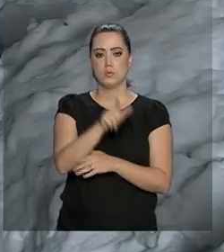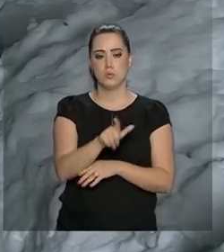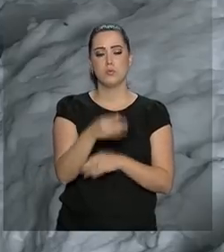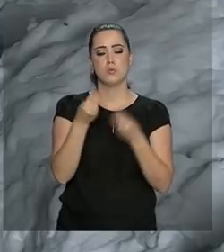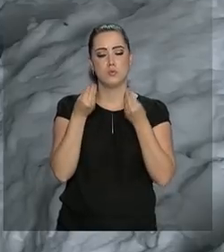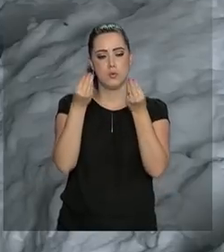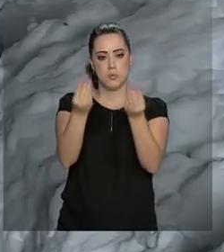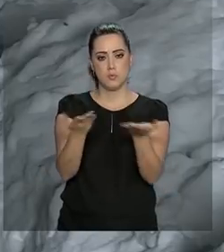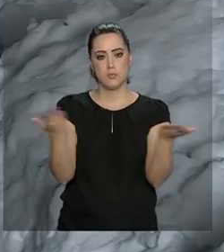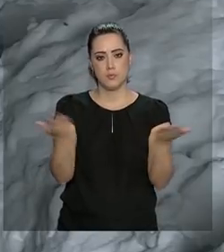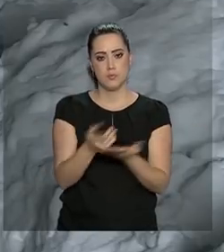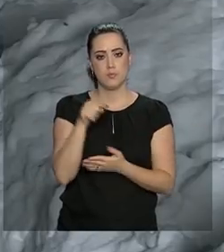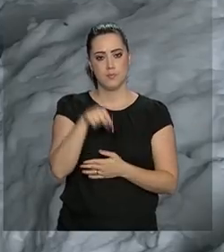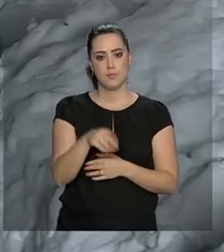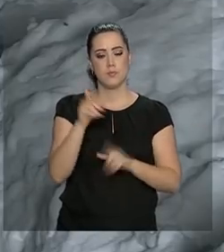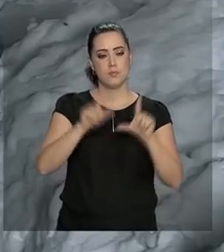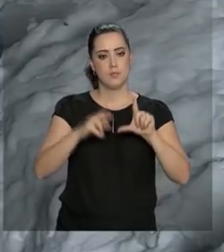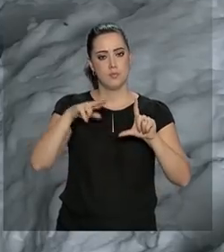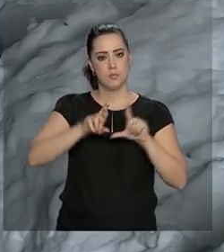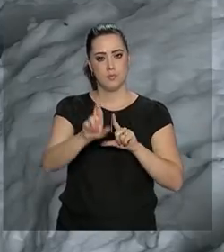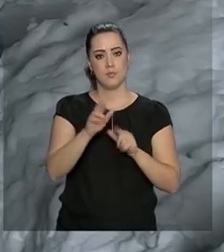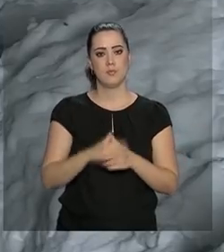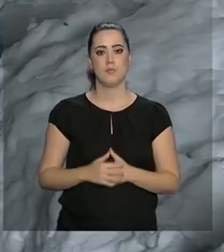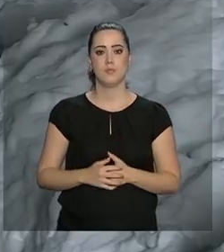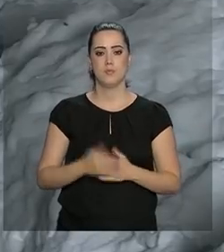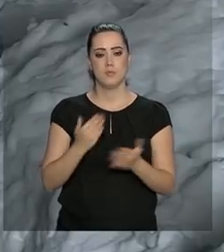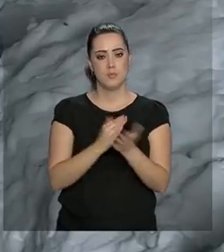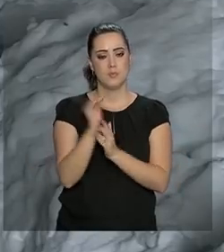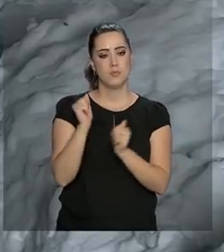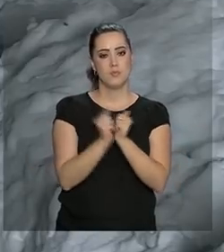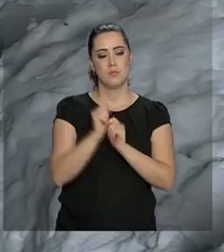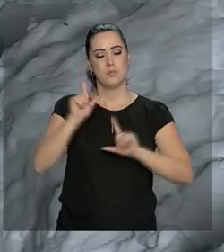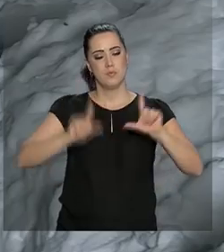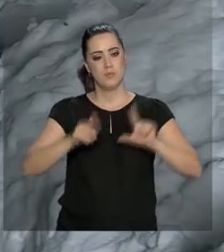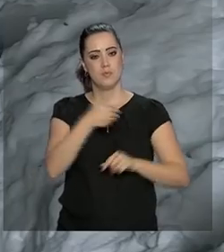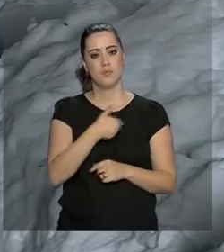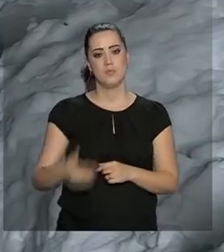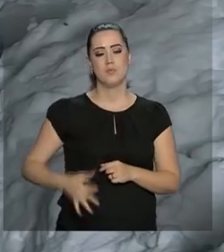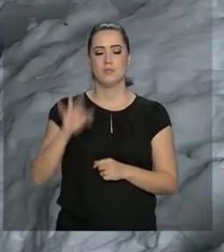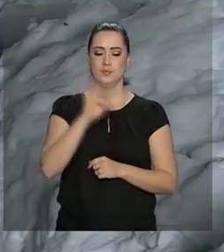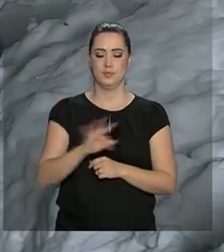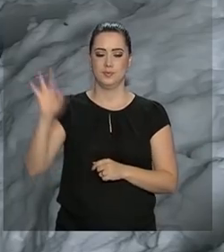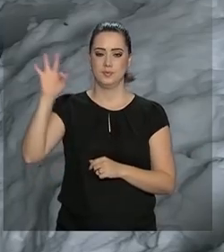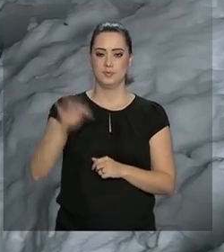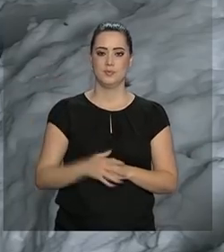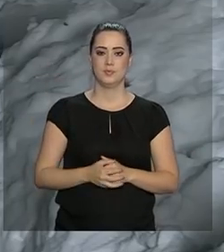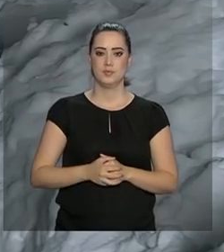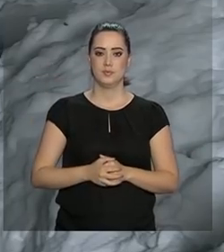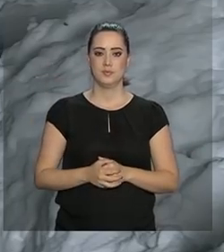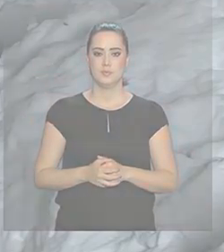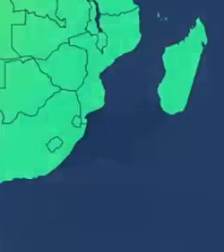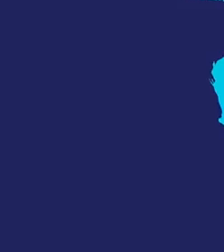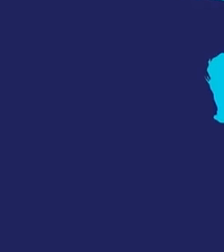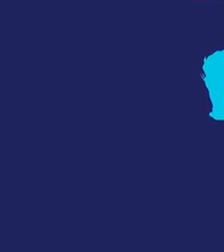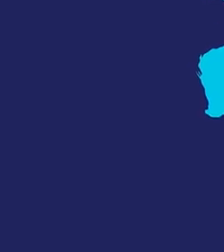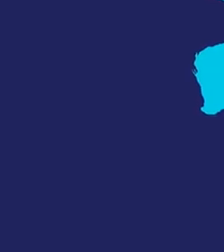a trazer para vocês aqui na programação da TV NBR. Continue com a gente na NBR e a TV do Governo Federal.